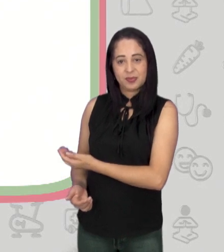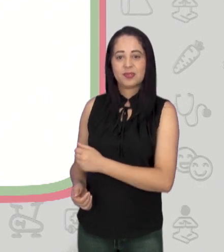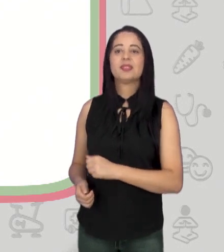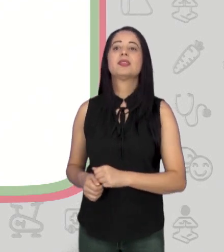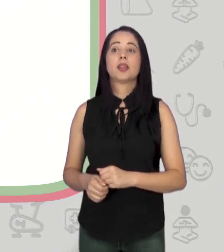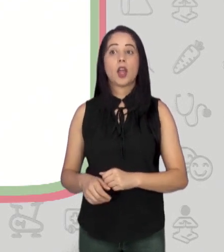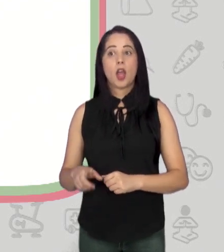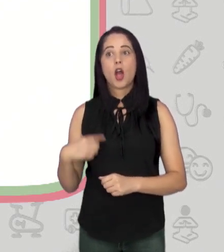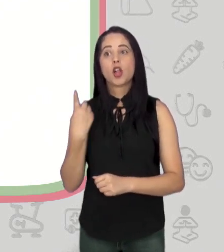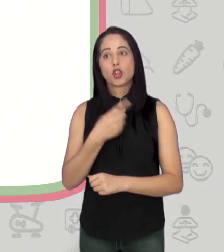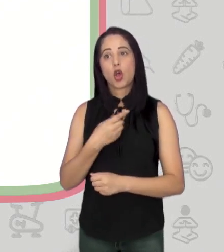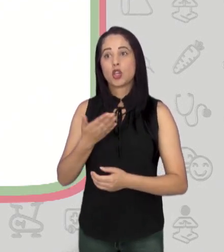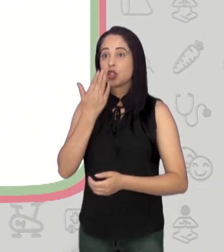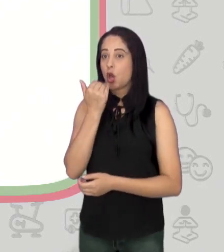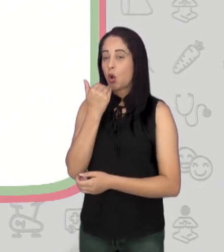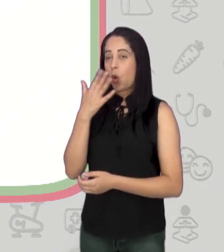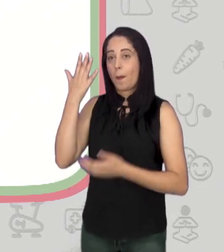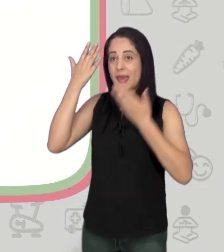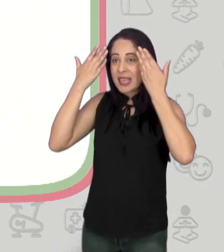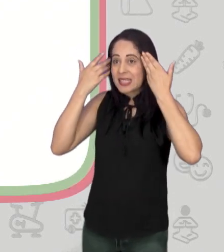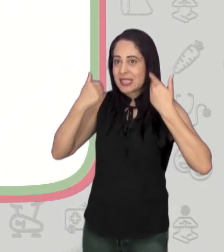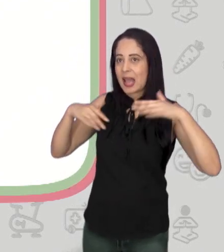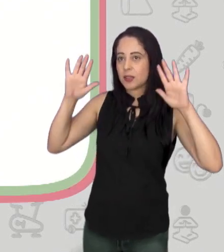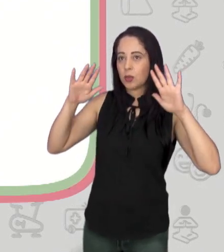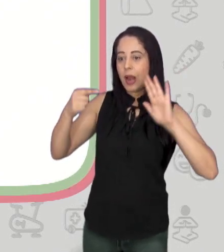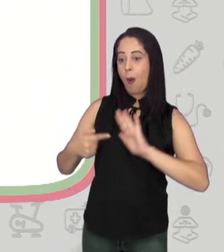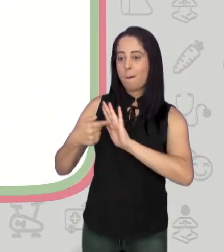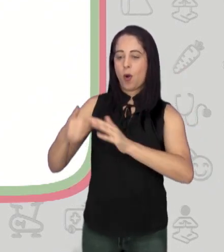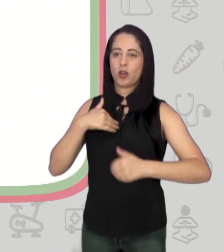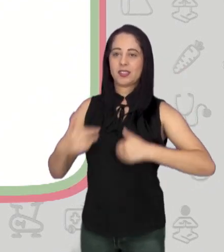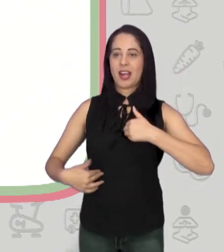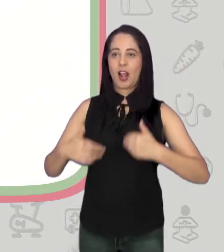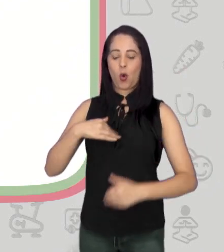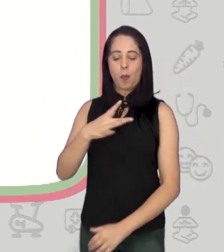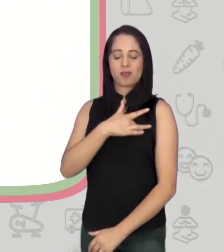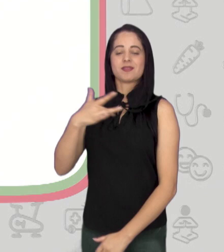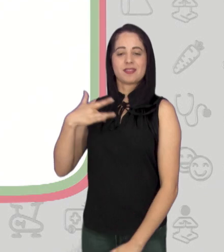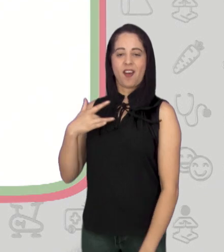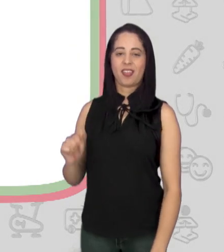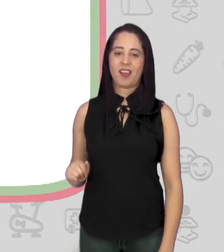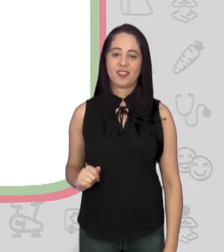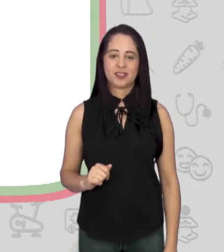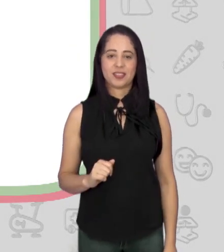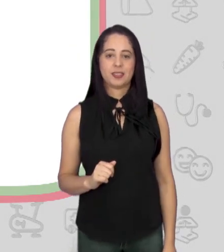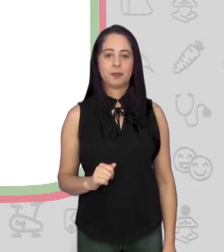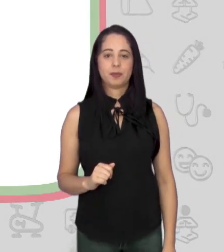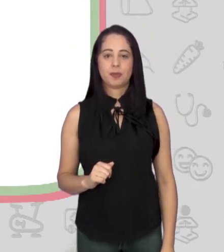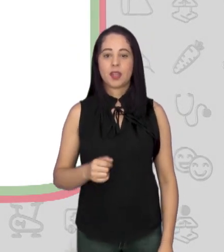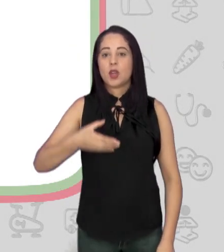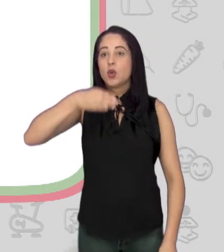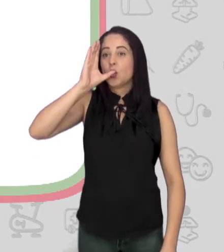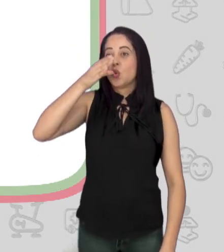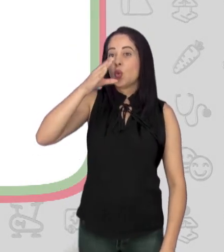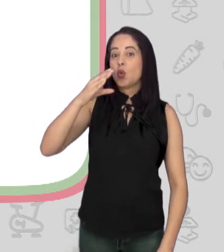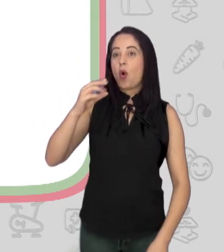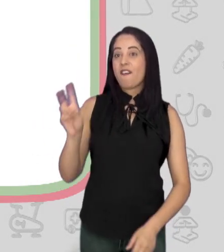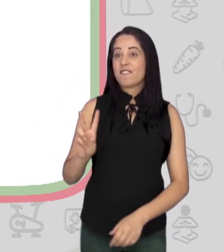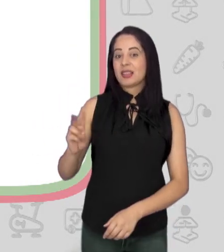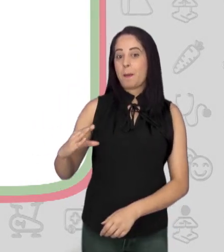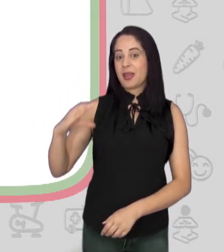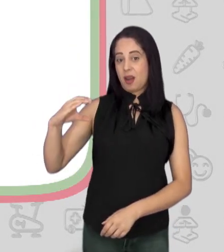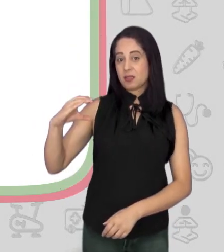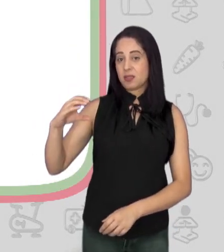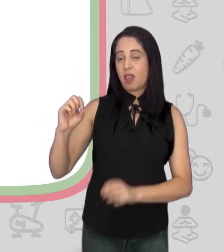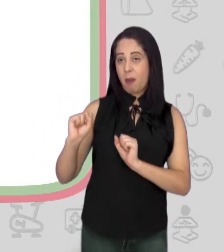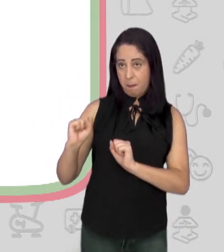escolhas alimentares. A gente é o que a gente come. A gente é o que a gente come, é verdade. A próxima tela, tomar vitamina C. Isso, a